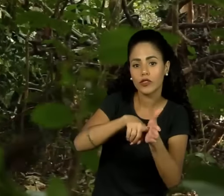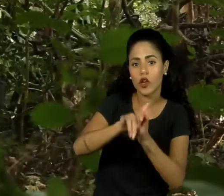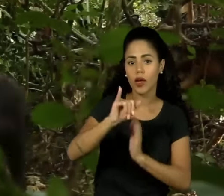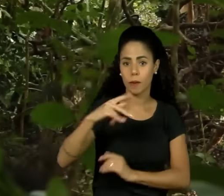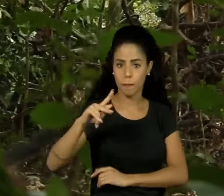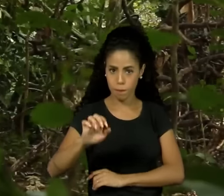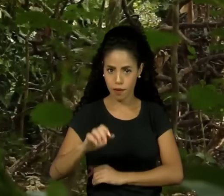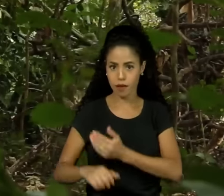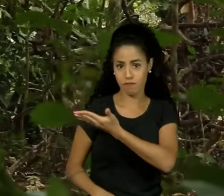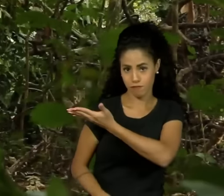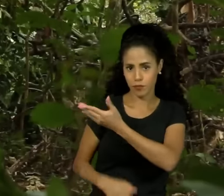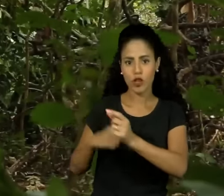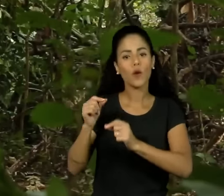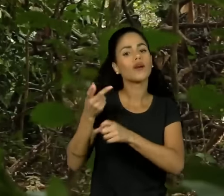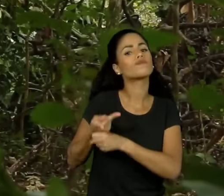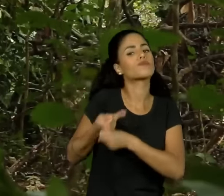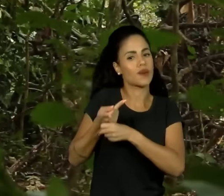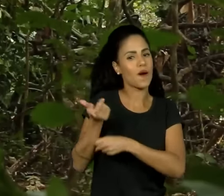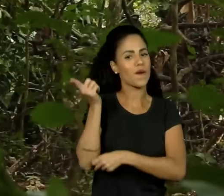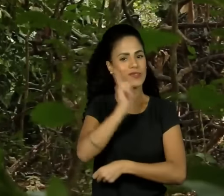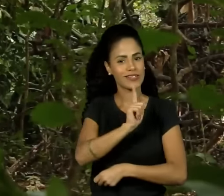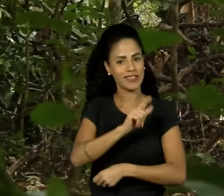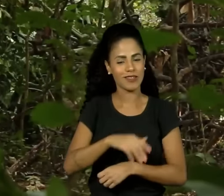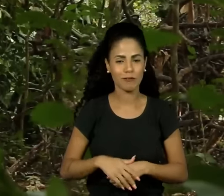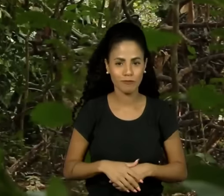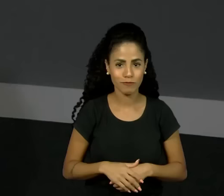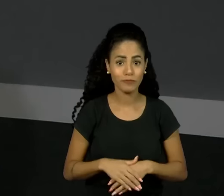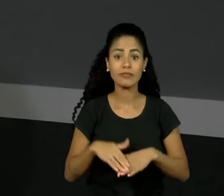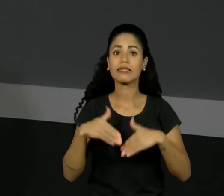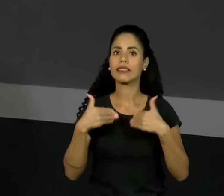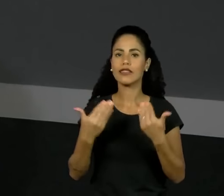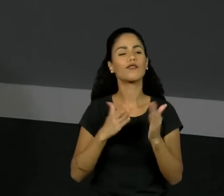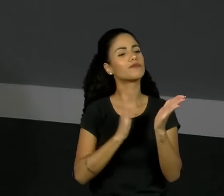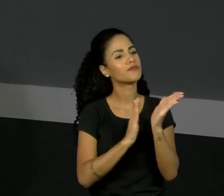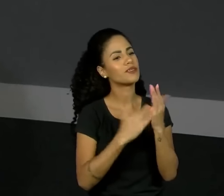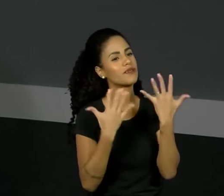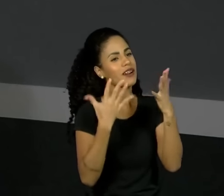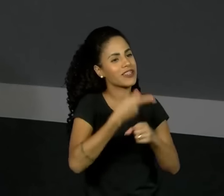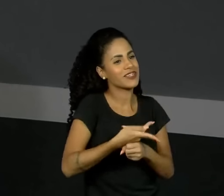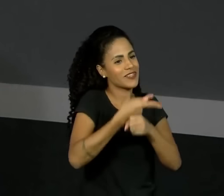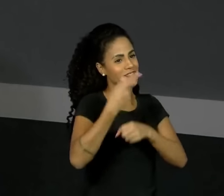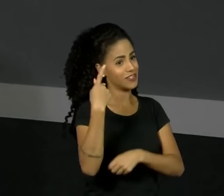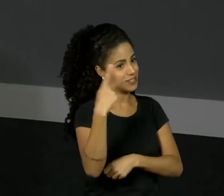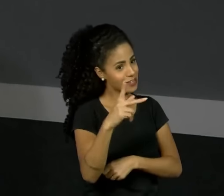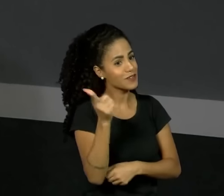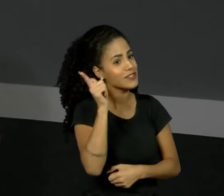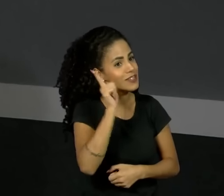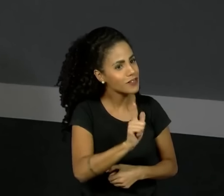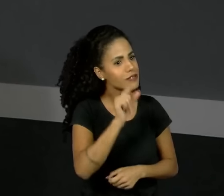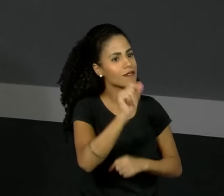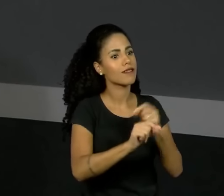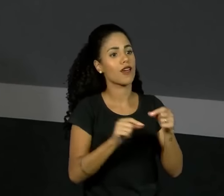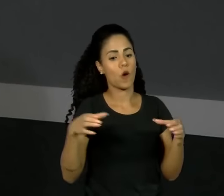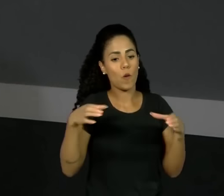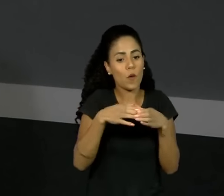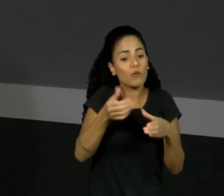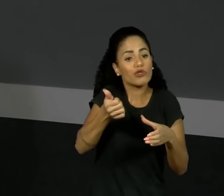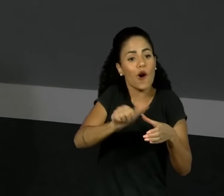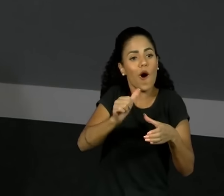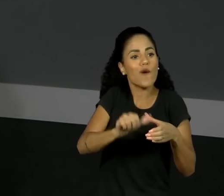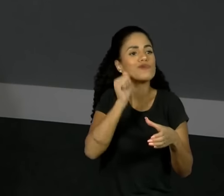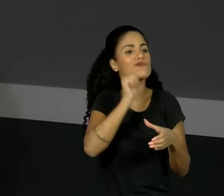Ecológicas, o IP, foi premiada. Em primeiro lugar, parabéns pelo prêmio que você ganhou, uma das 11 mulheres no